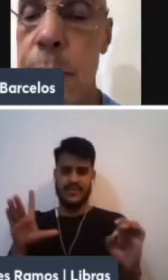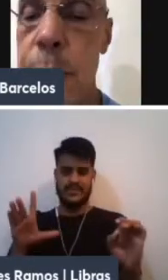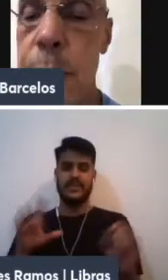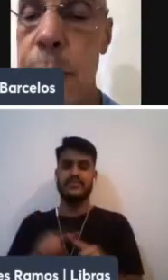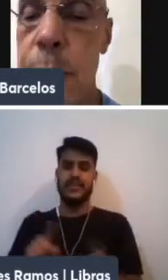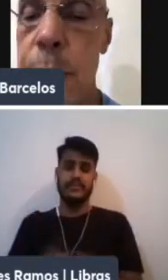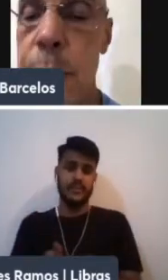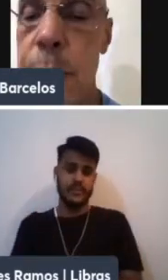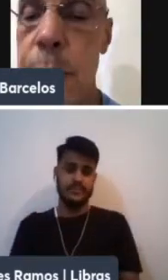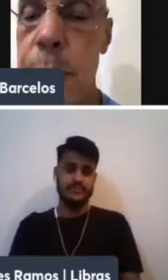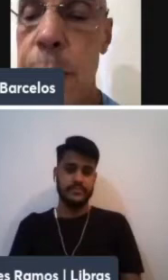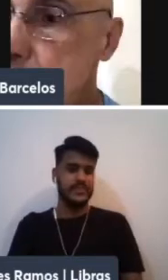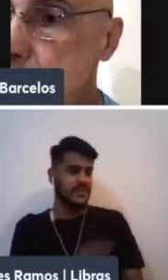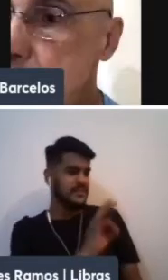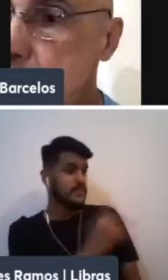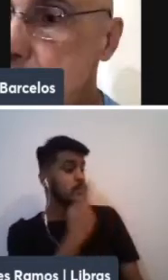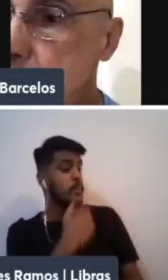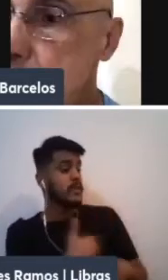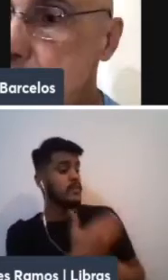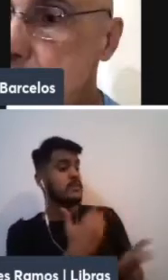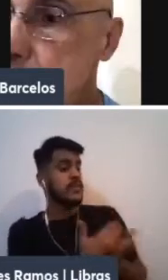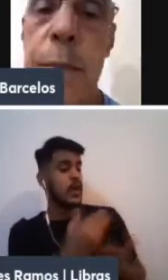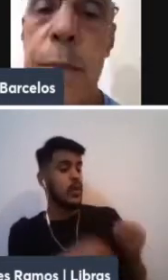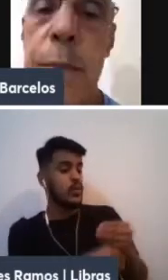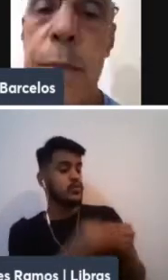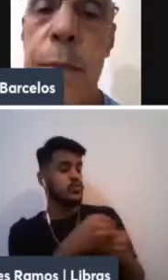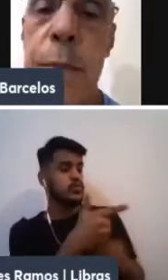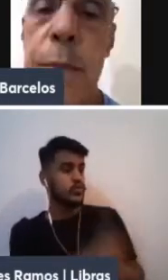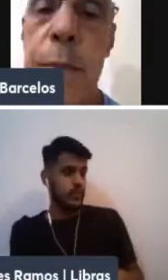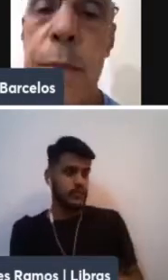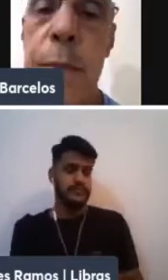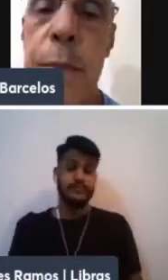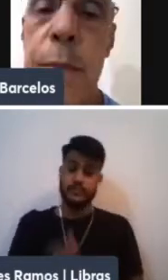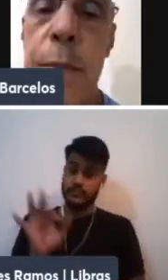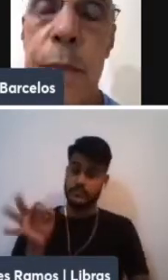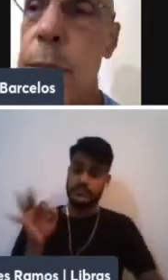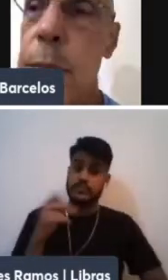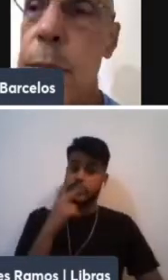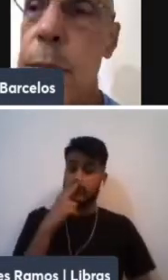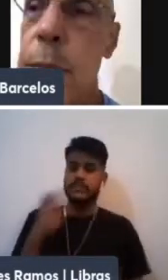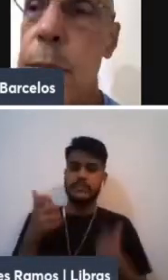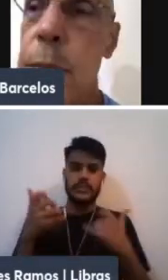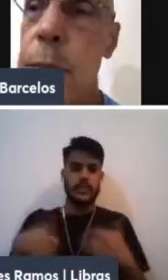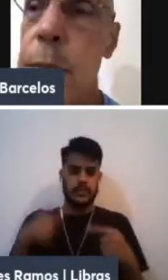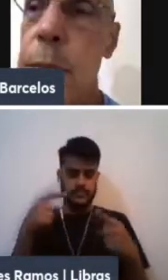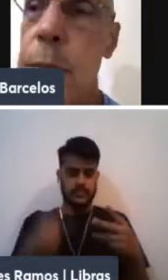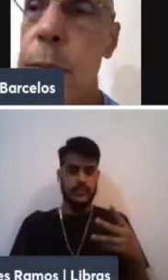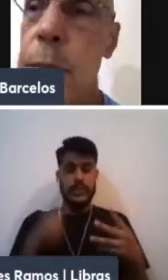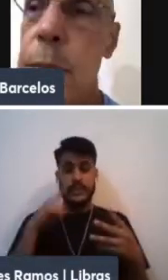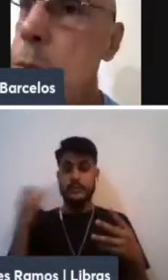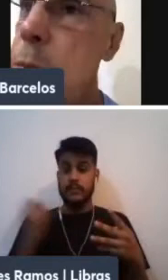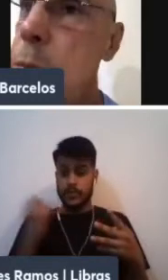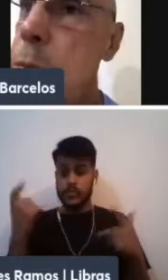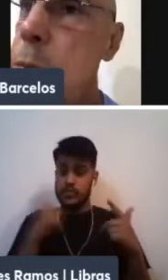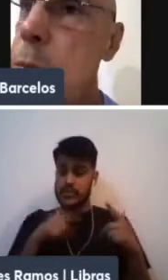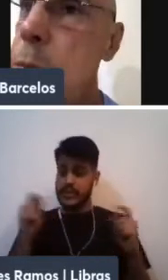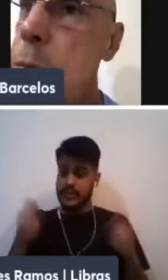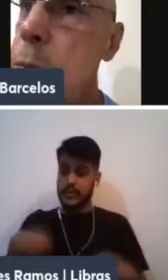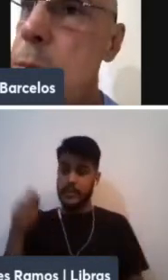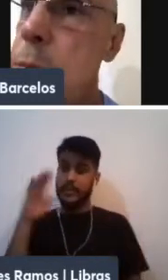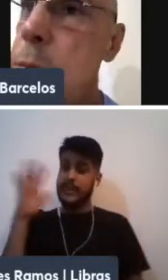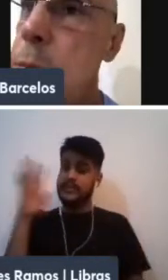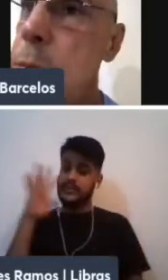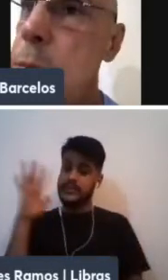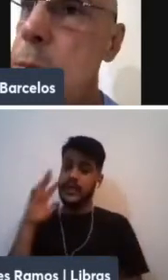né? Pois é. Legal, Cláudio. Acho que você trouxe muitos elementos importantes para a gente pensar já